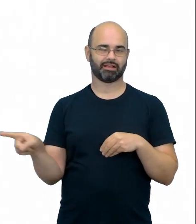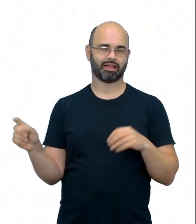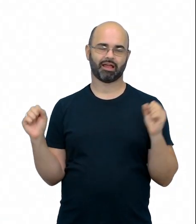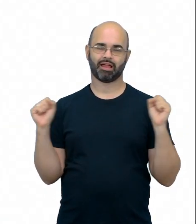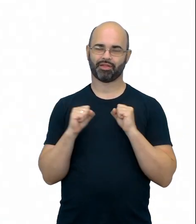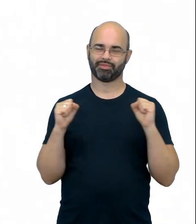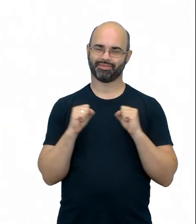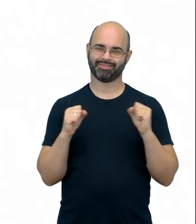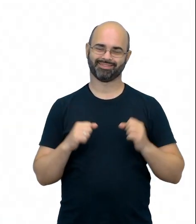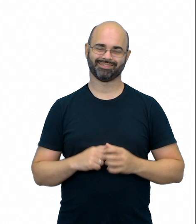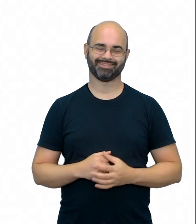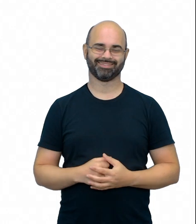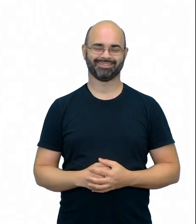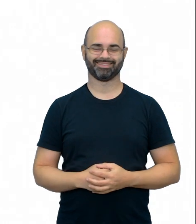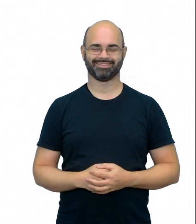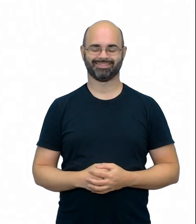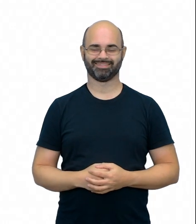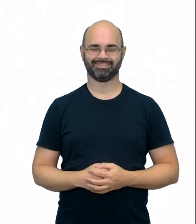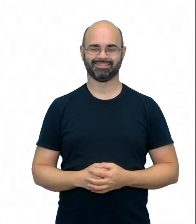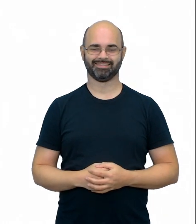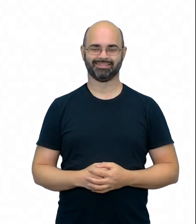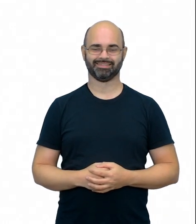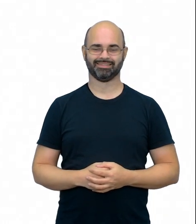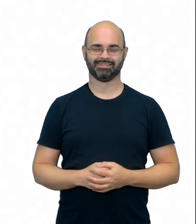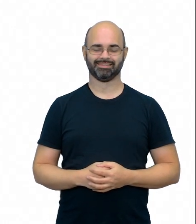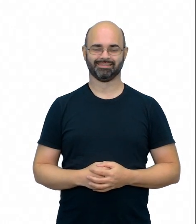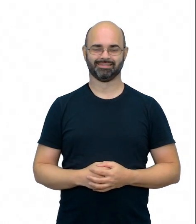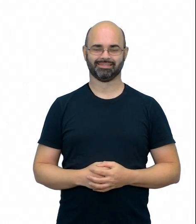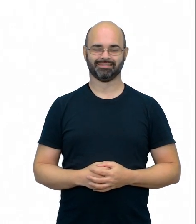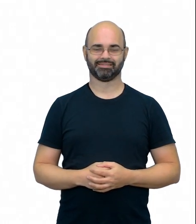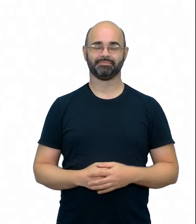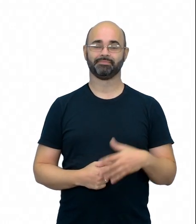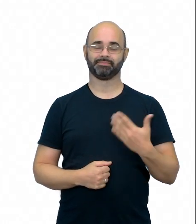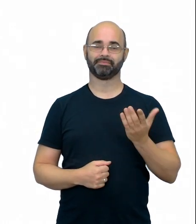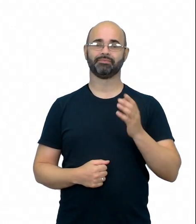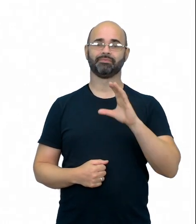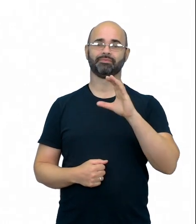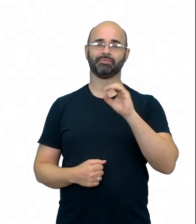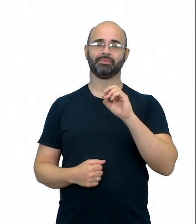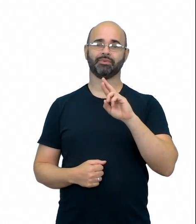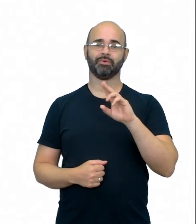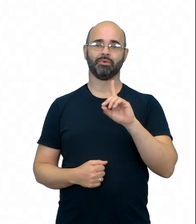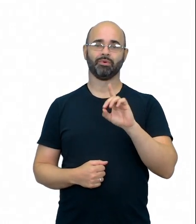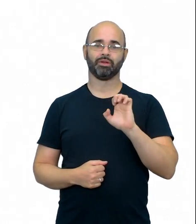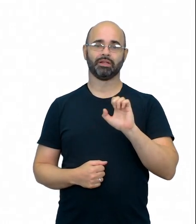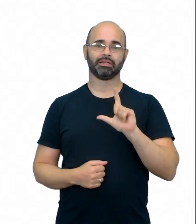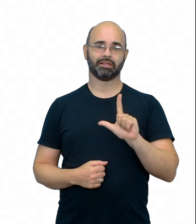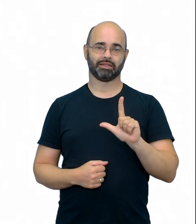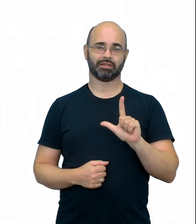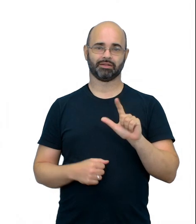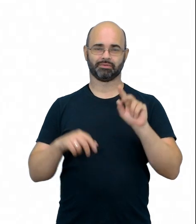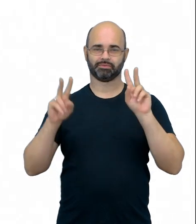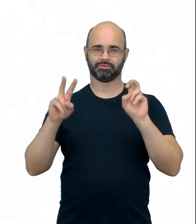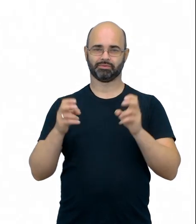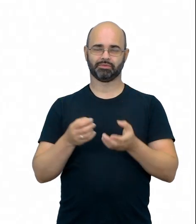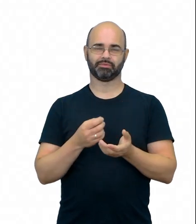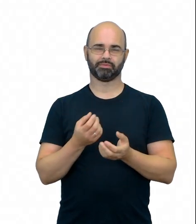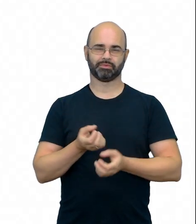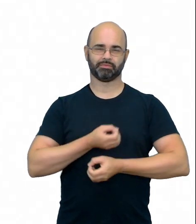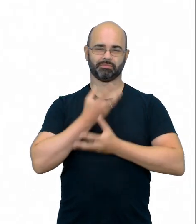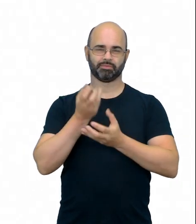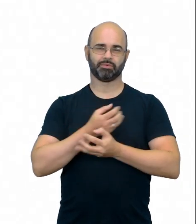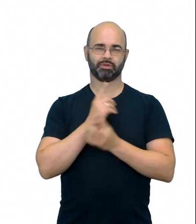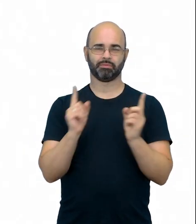aqui, a gente fala do cordel, né? Então, é possível que os grupos, eles sejam organizados não